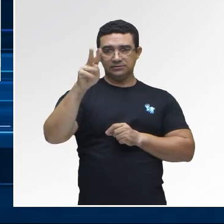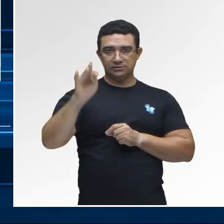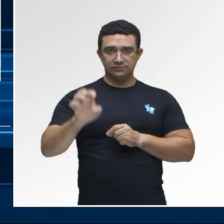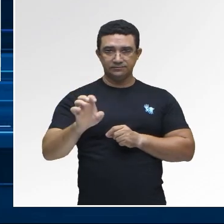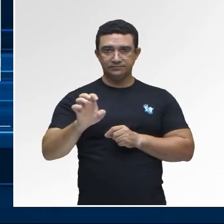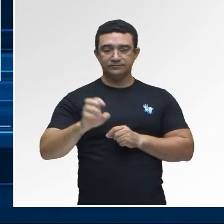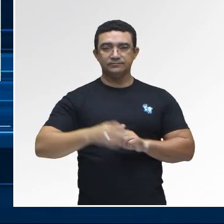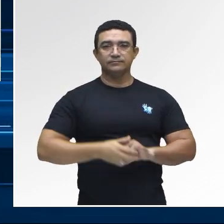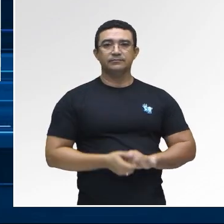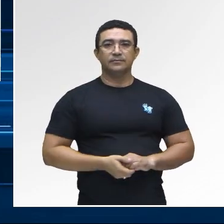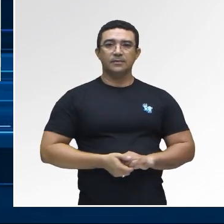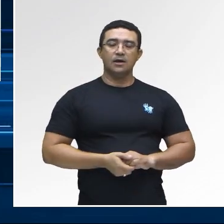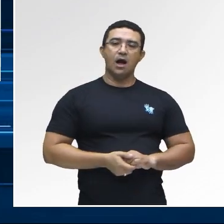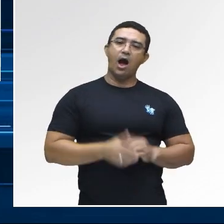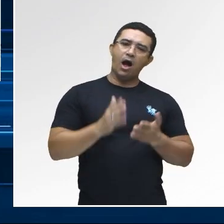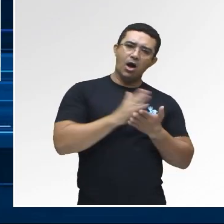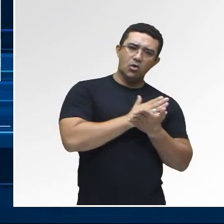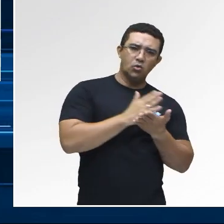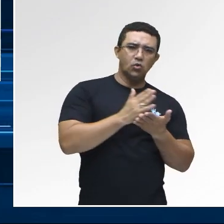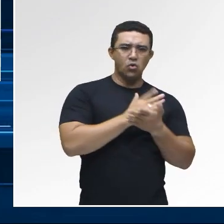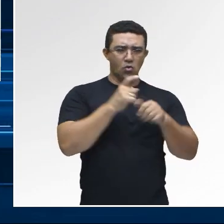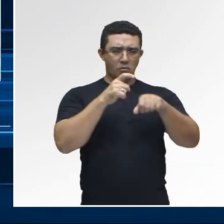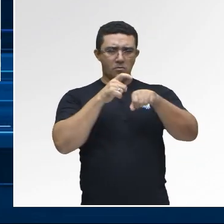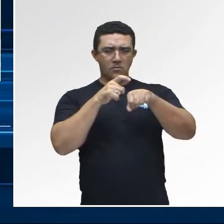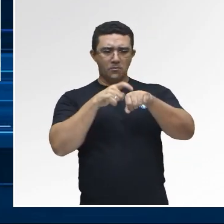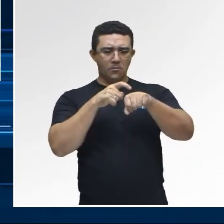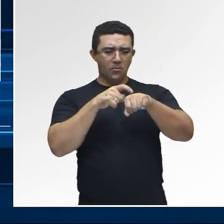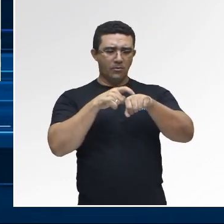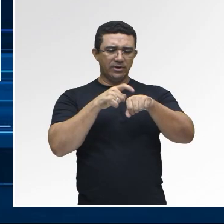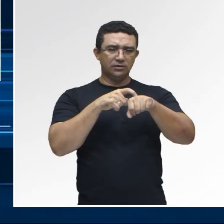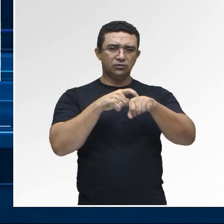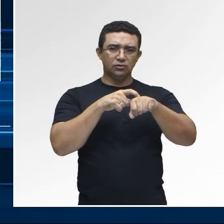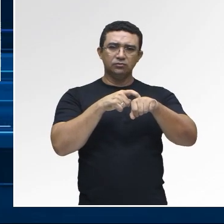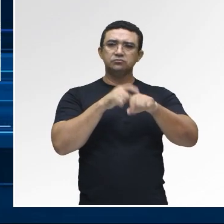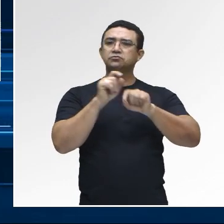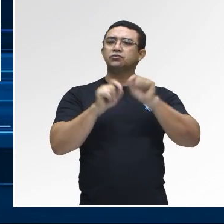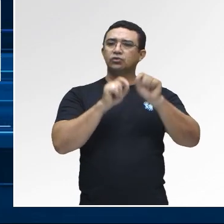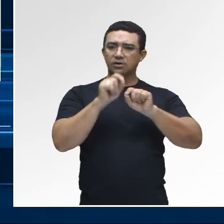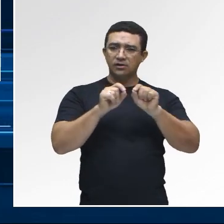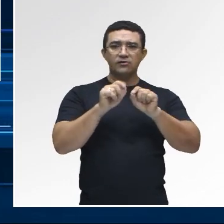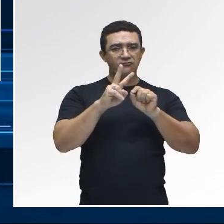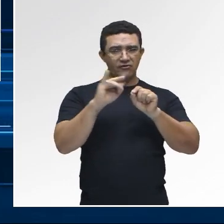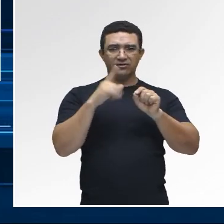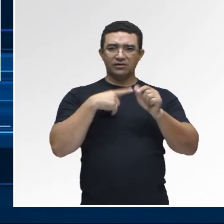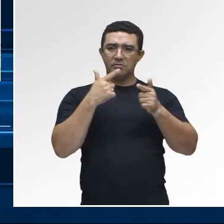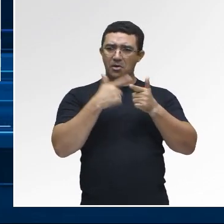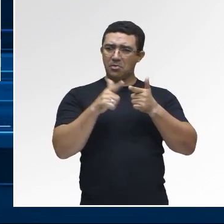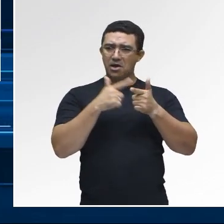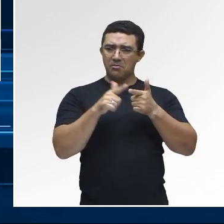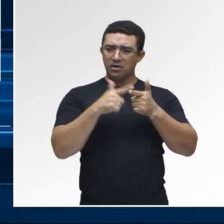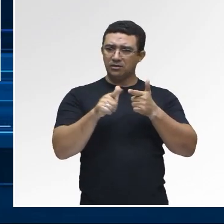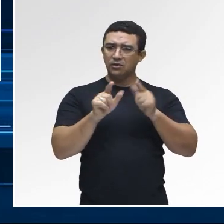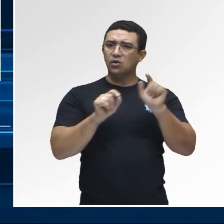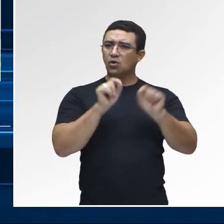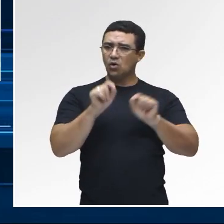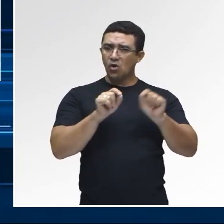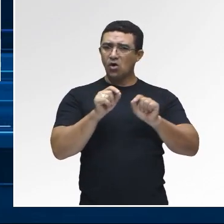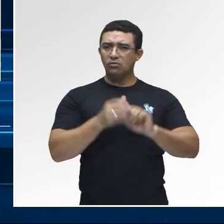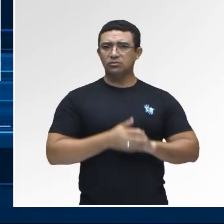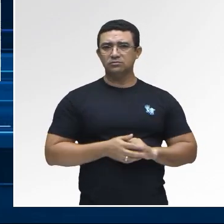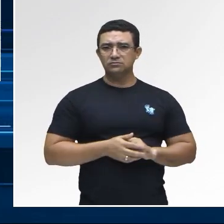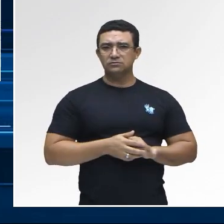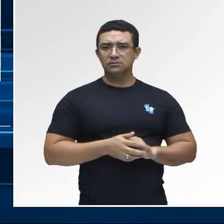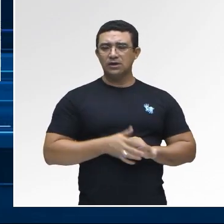para vocês, em algum momento, como nós costumamos dizer, ia dar capim na palheta. Como é que alguém aqui, governando